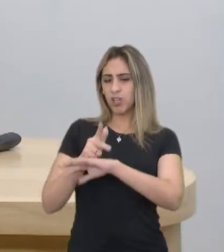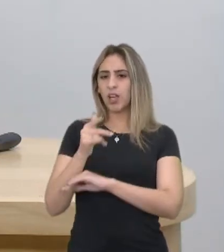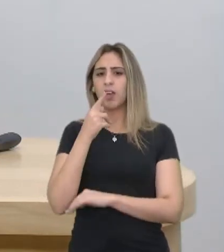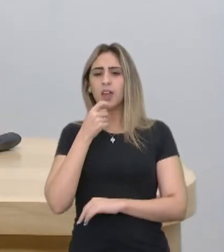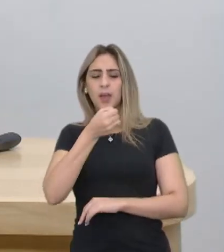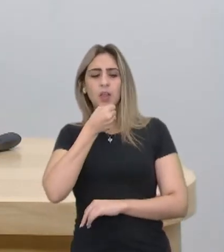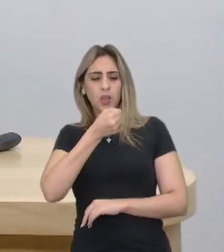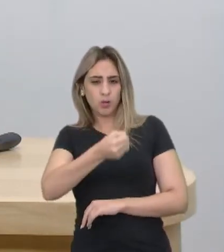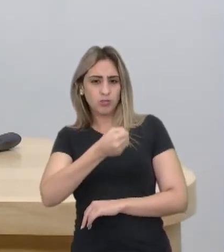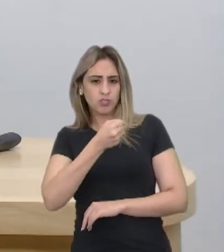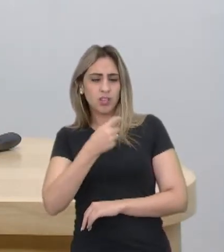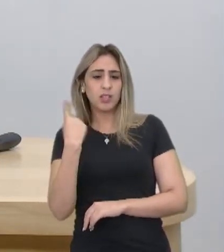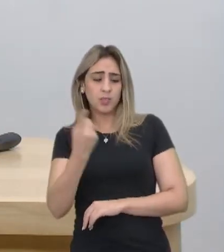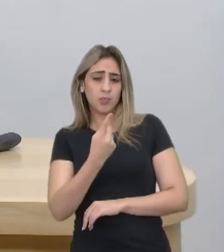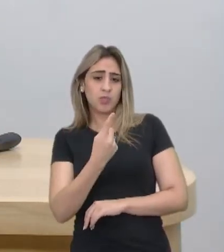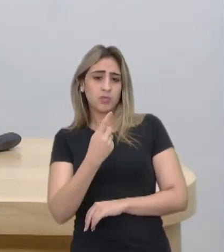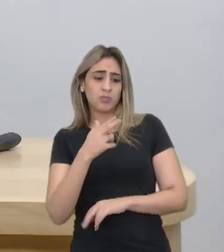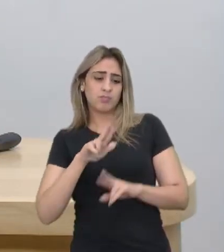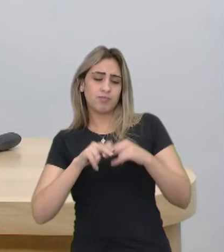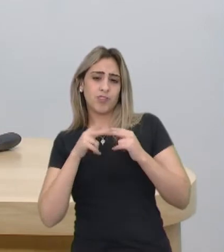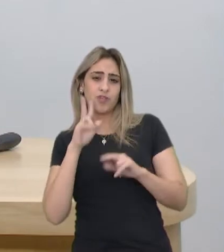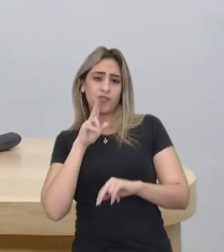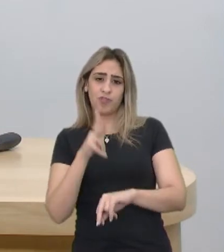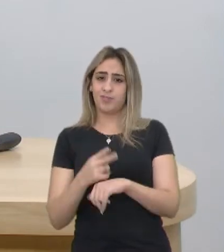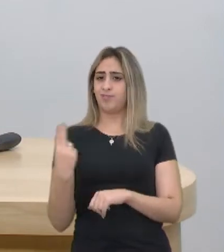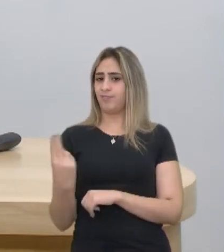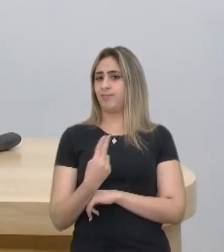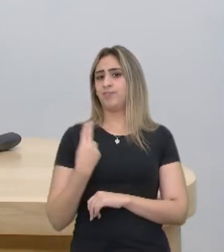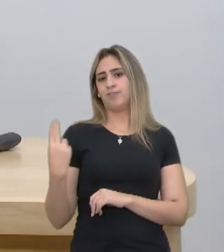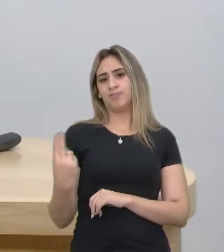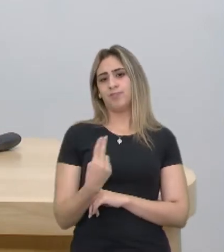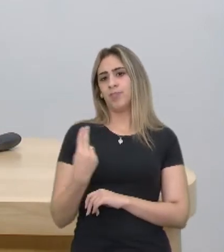reportagem, por exemplo, e às vezes por alguns motivos a gente acaba